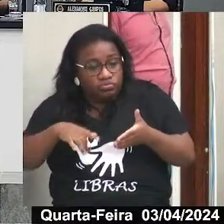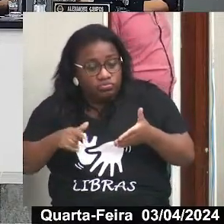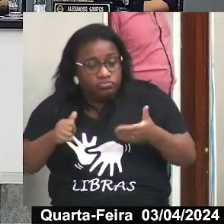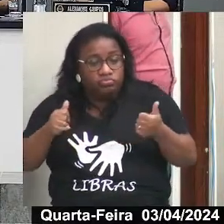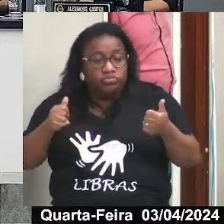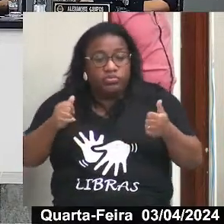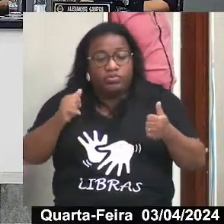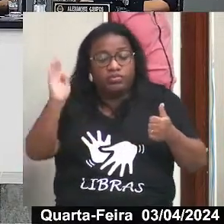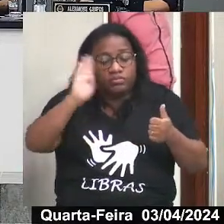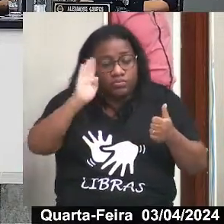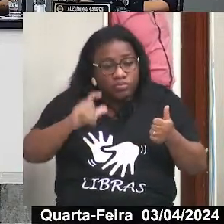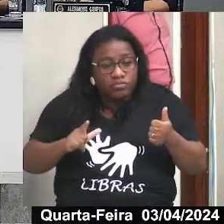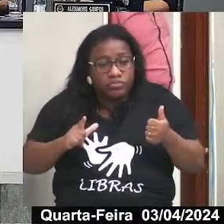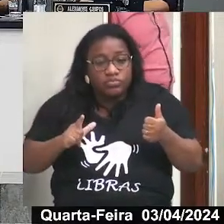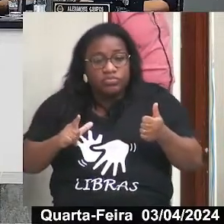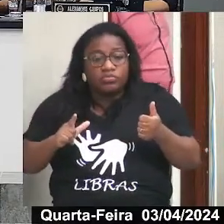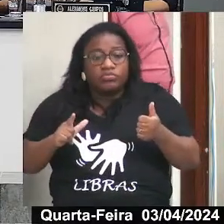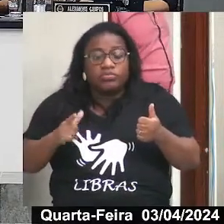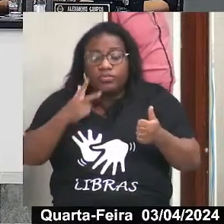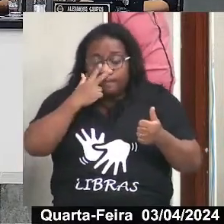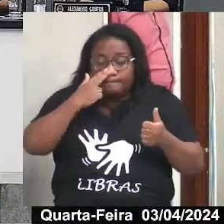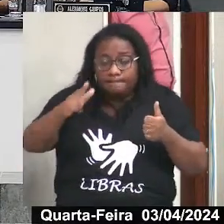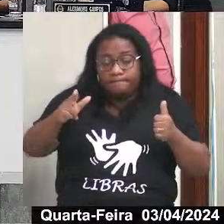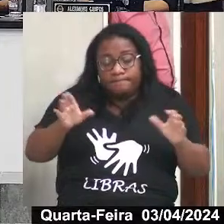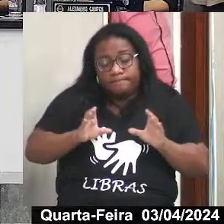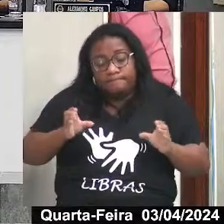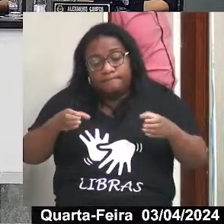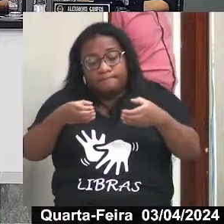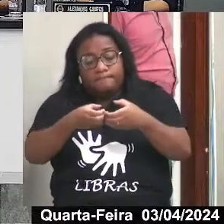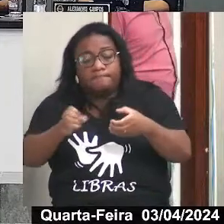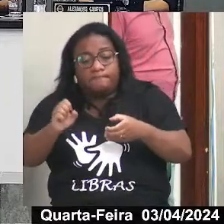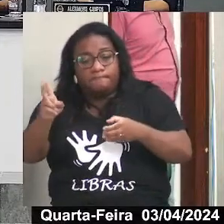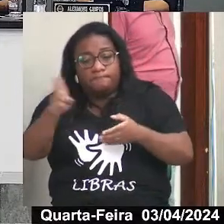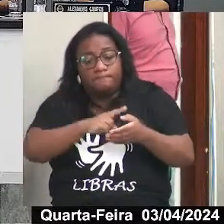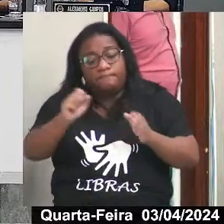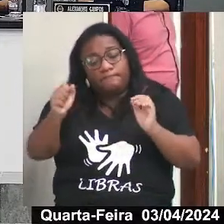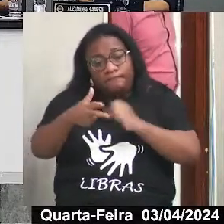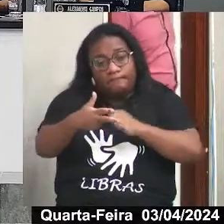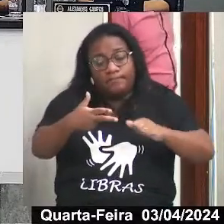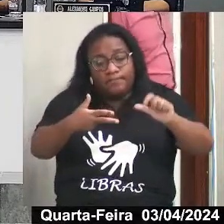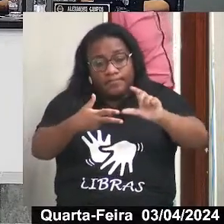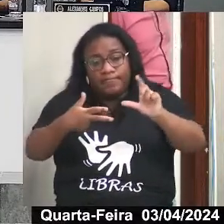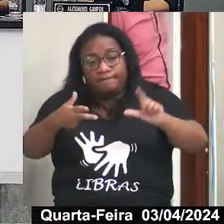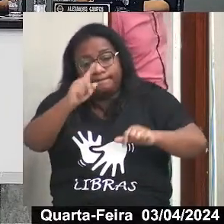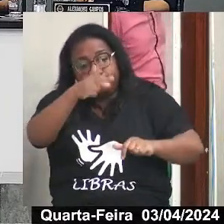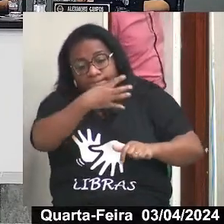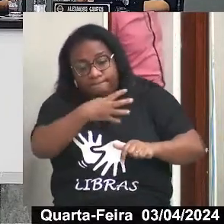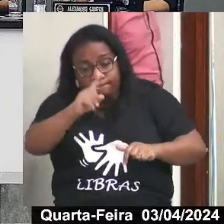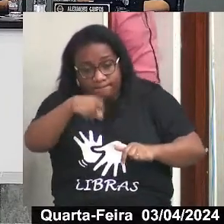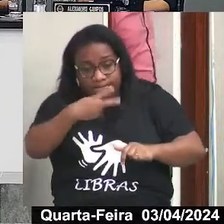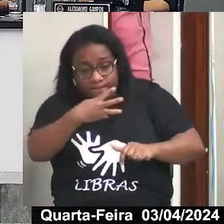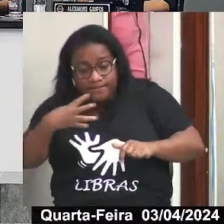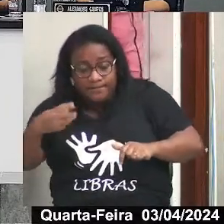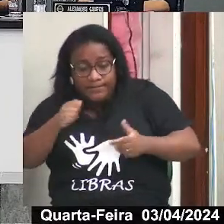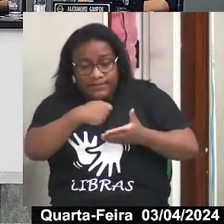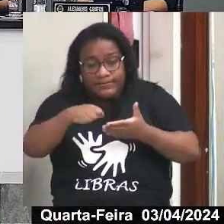abençoe, Zezinho, pai do meu amigo Bobiléu. Parecer da Comissão Mista Permanente, projeto de decreto legislativo 14/24, de autoria do